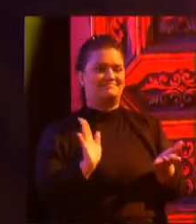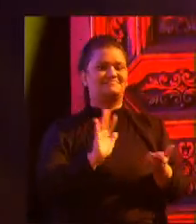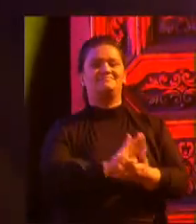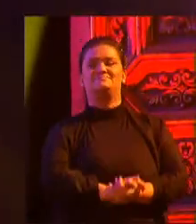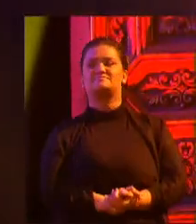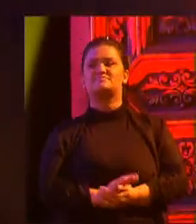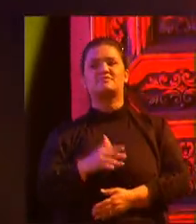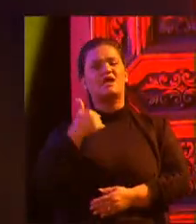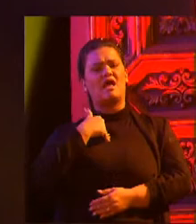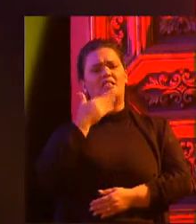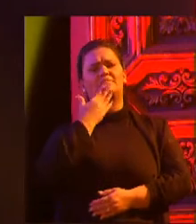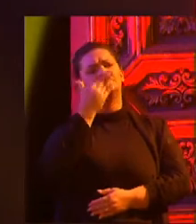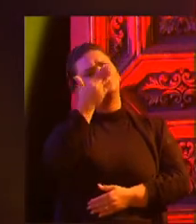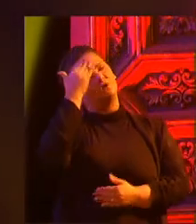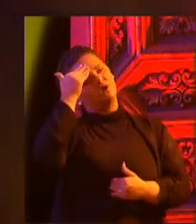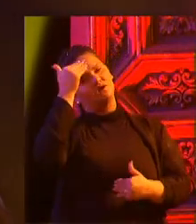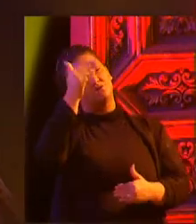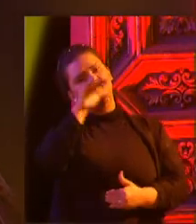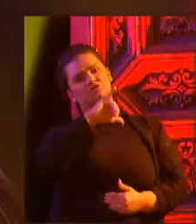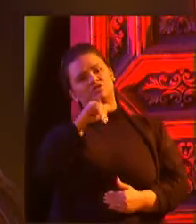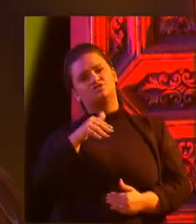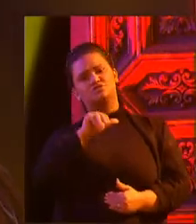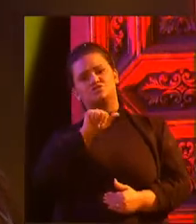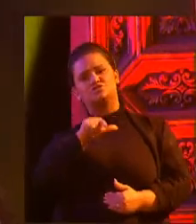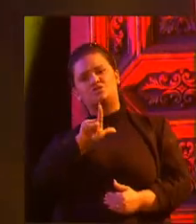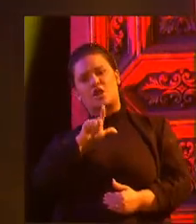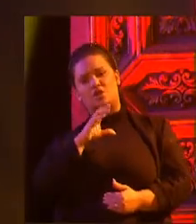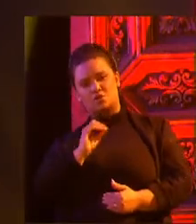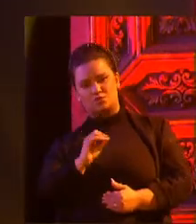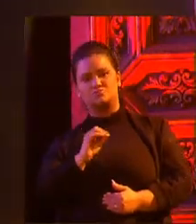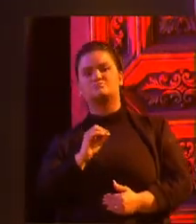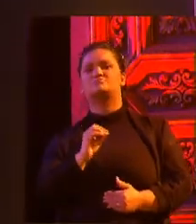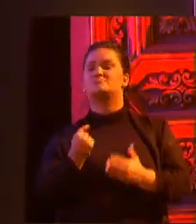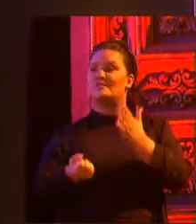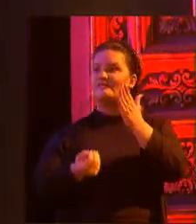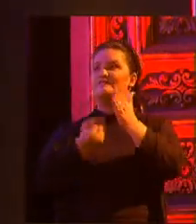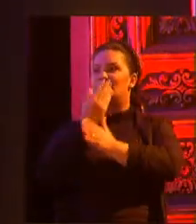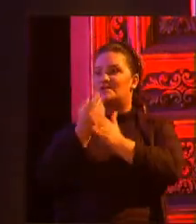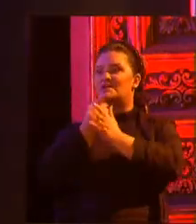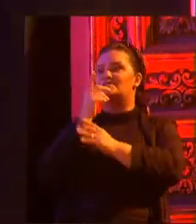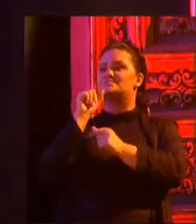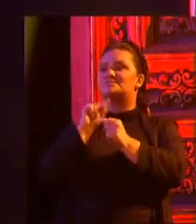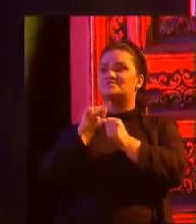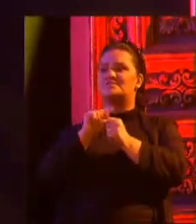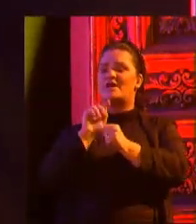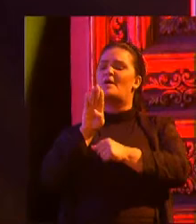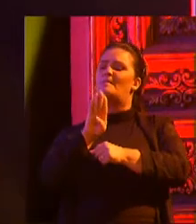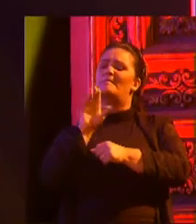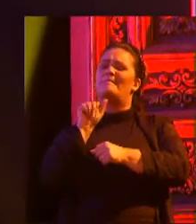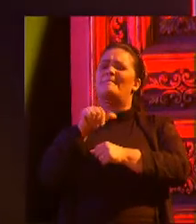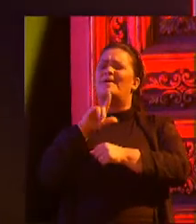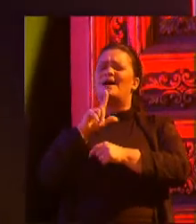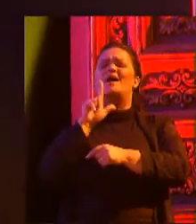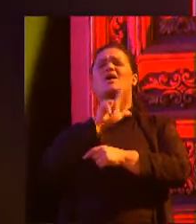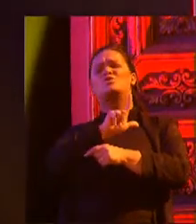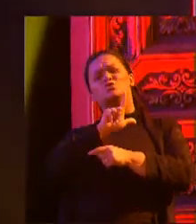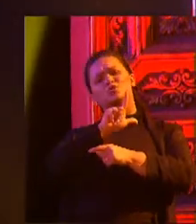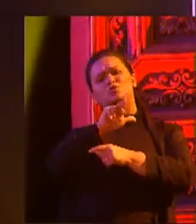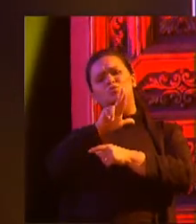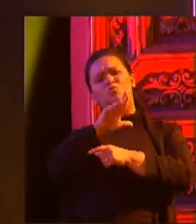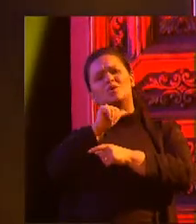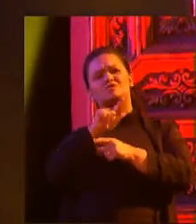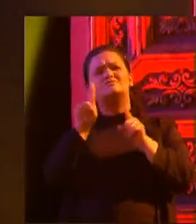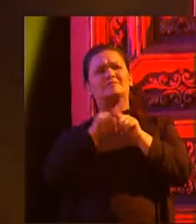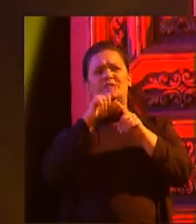Ela pediu para agradecer ao Jalu, que fez a produção musical desse álbum, ao Baca, ao Lucas Estrela, que fizeram a